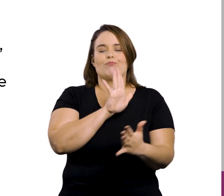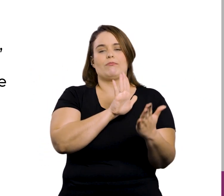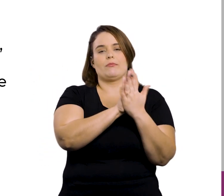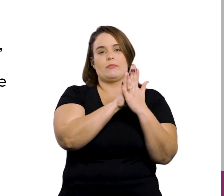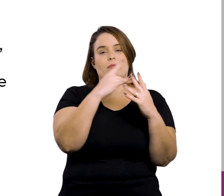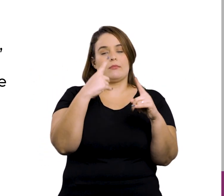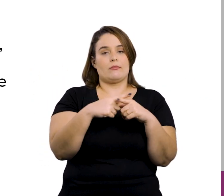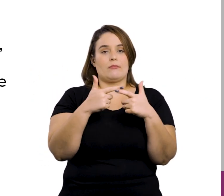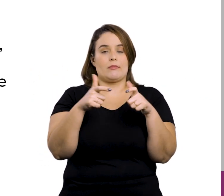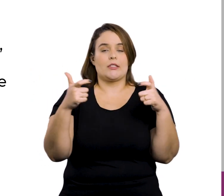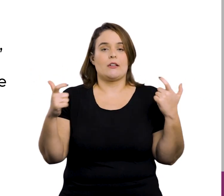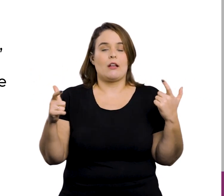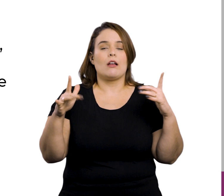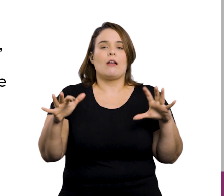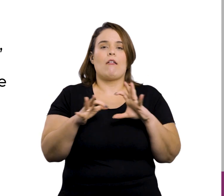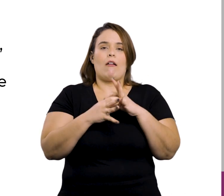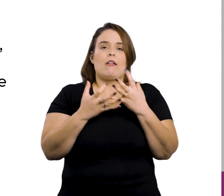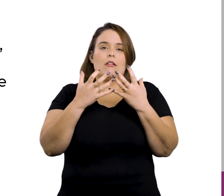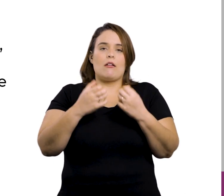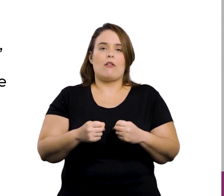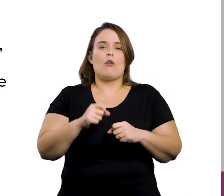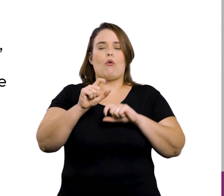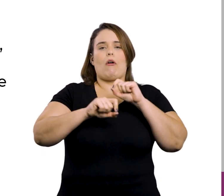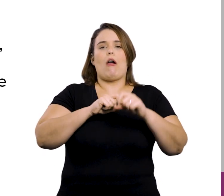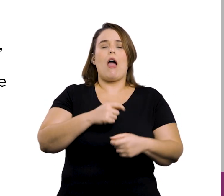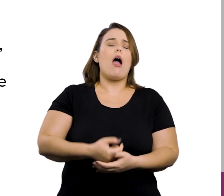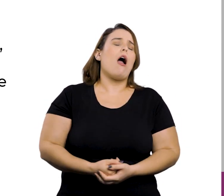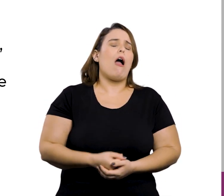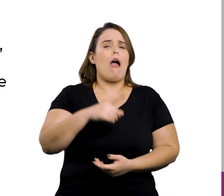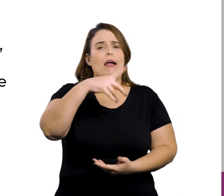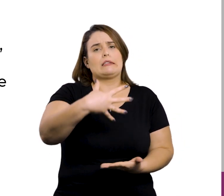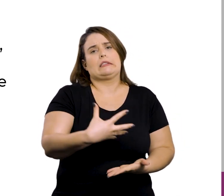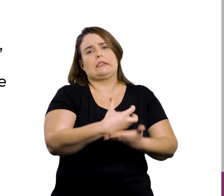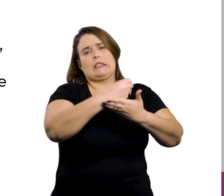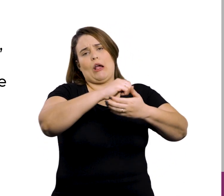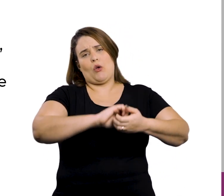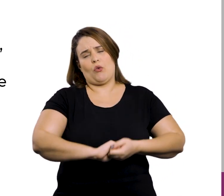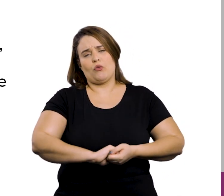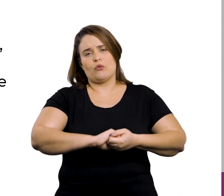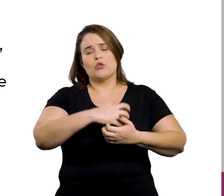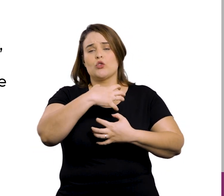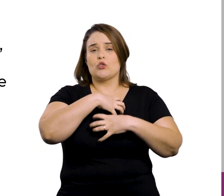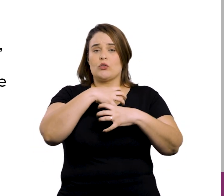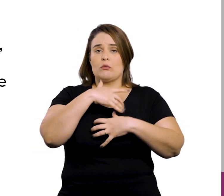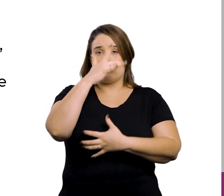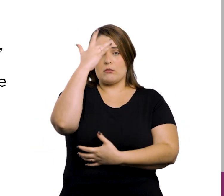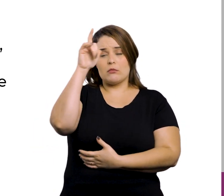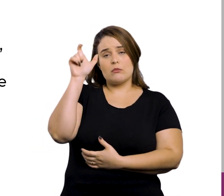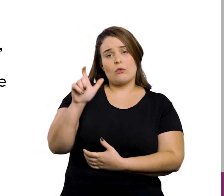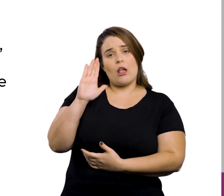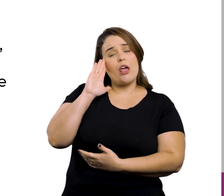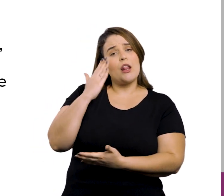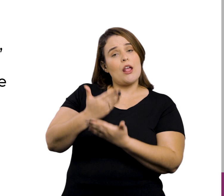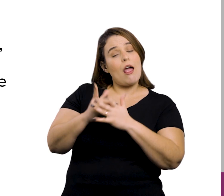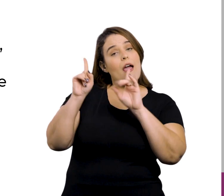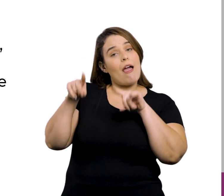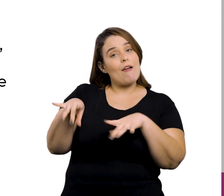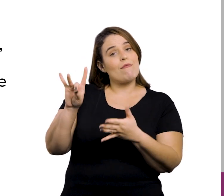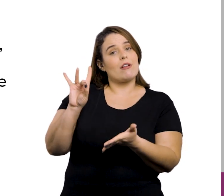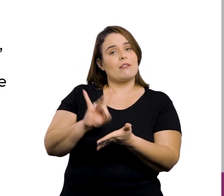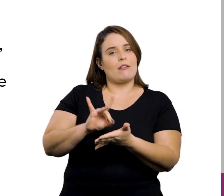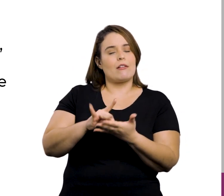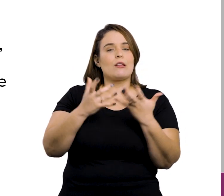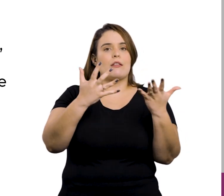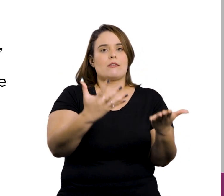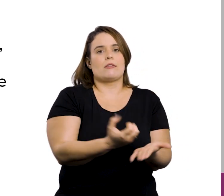dos casos, se funda em uma posição salvacionista, o gesto de alguém que acredita na sua crença como verdade e